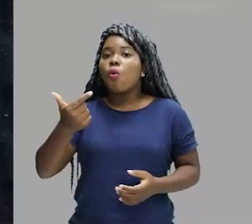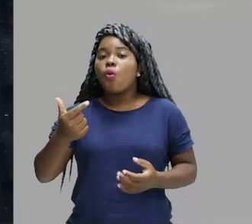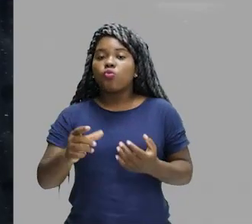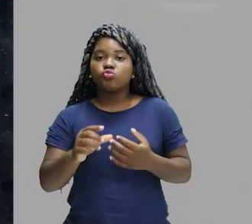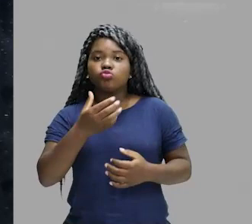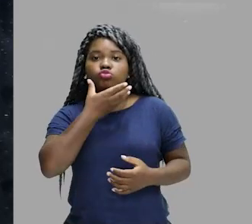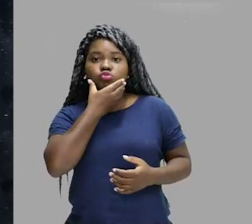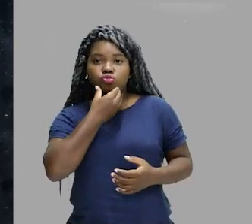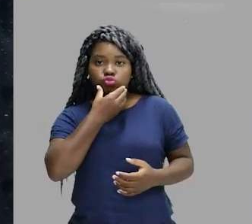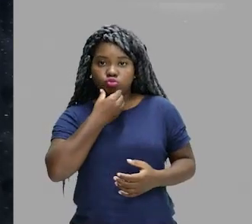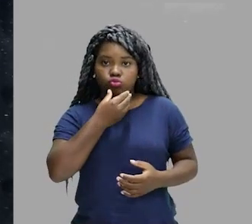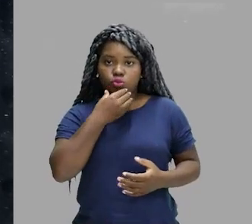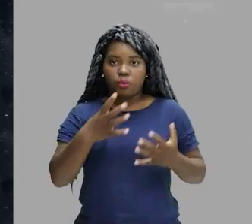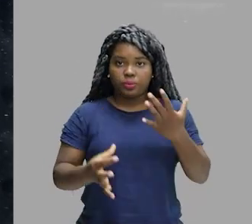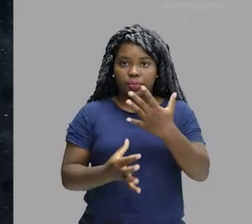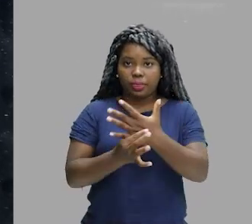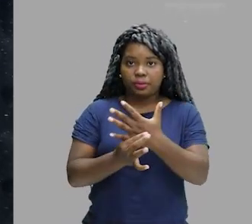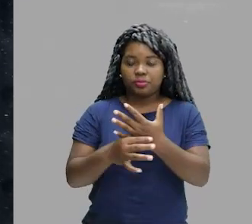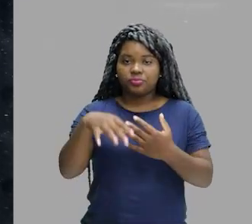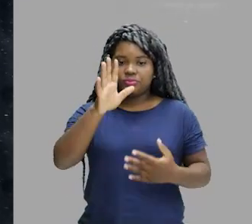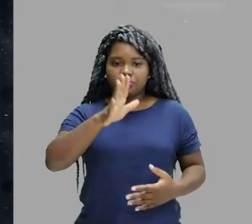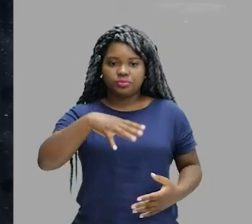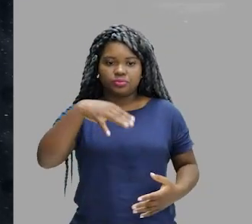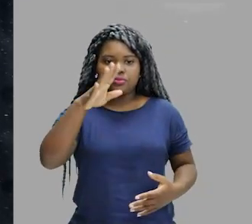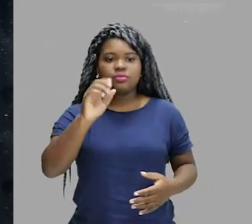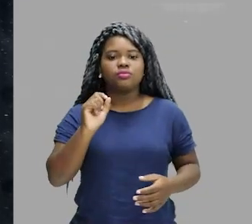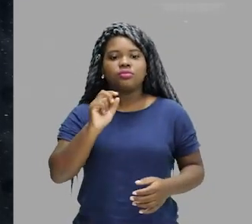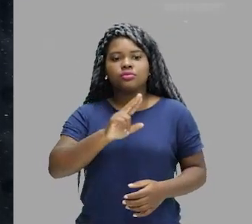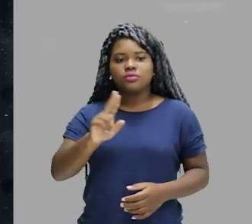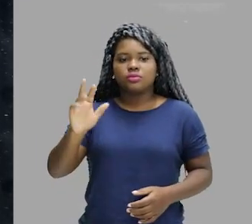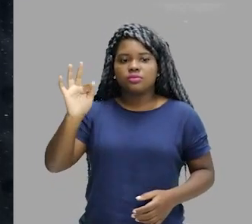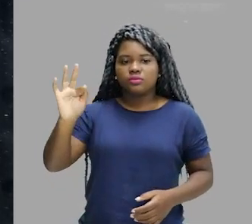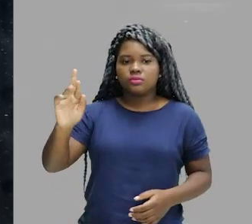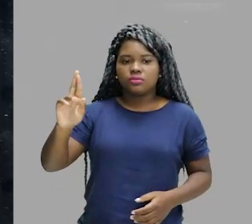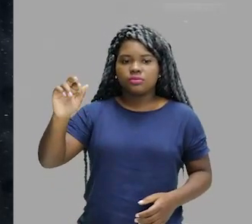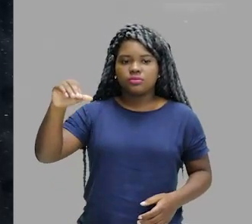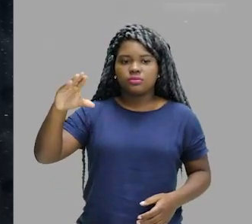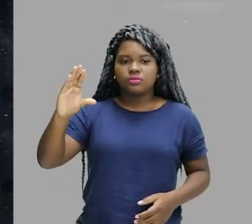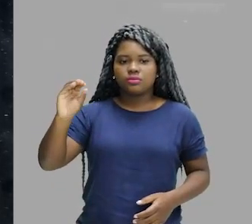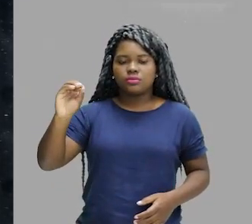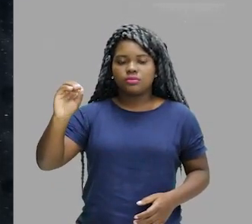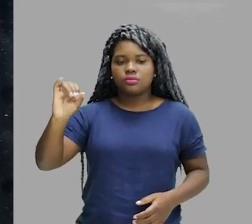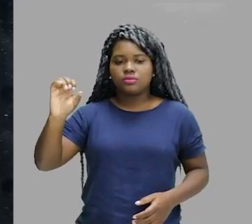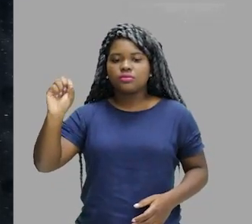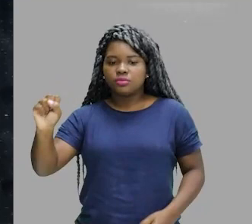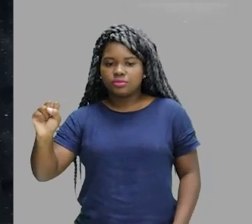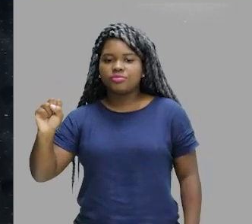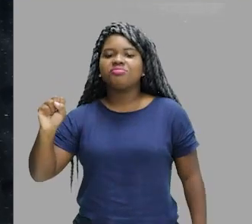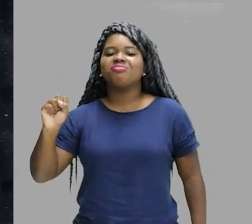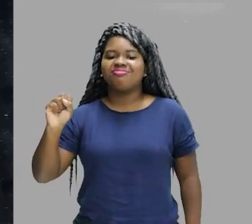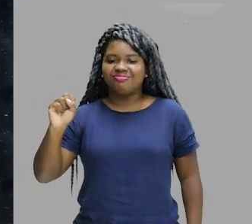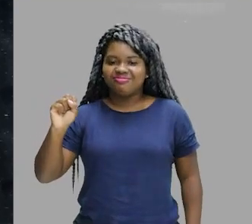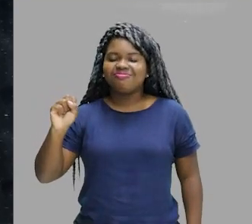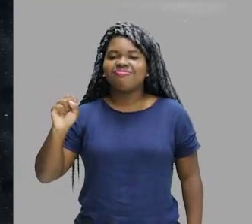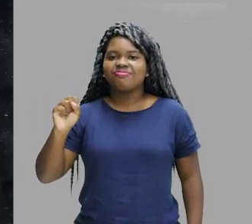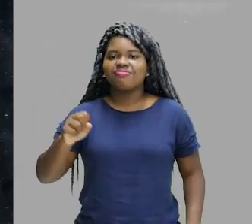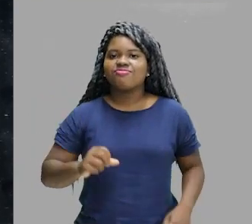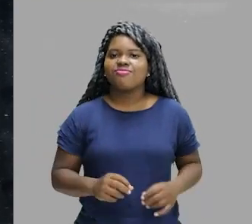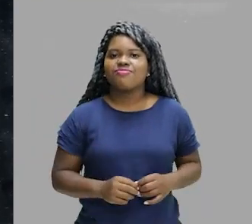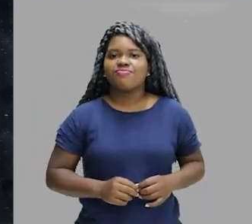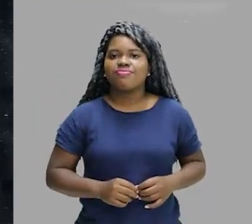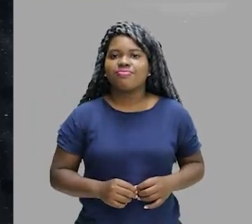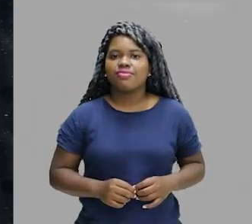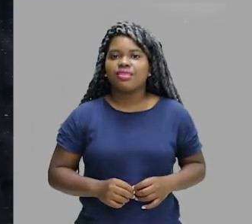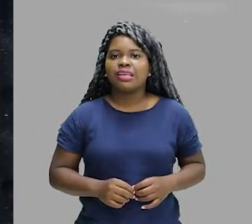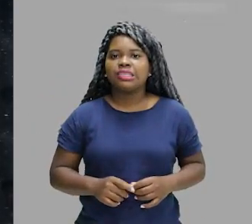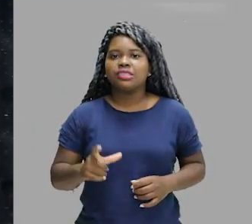com um realismo social diferente. O povo do campo, o povo mais sofrido, o povo que trabalha às vezes bem mais, porque é o primeiro que acorda e o último que dorme, e